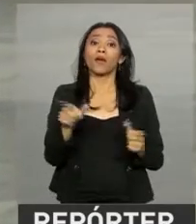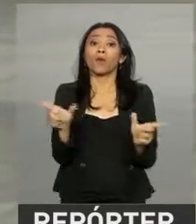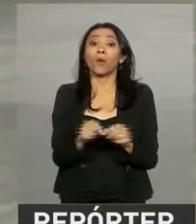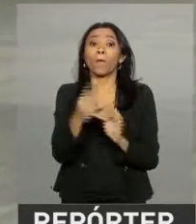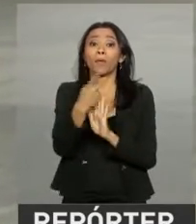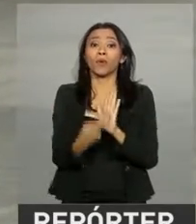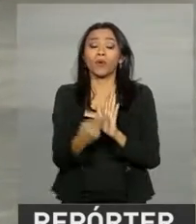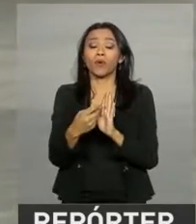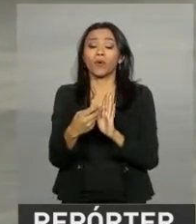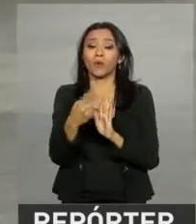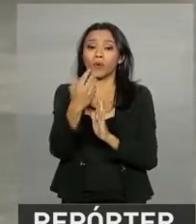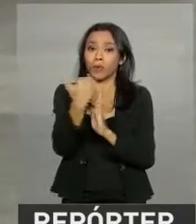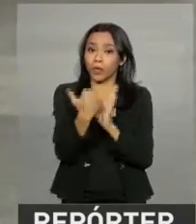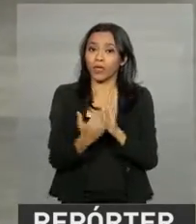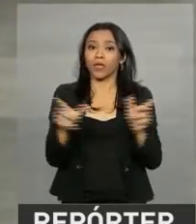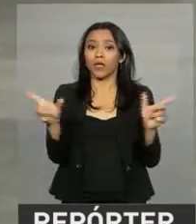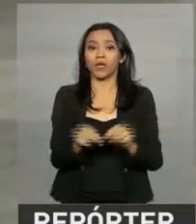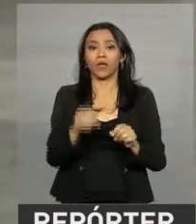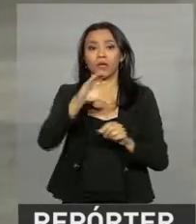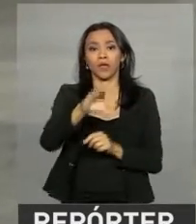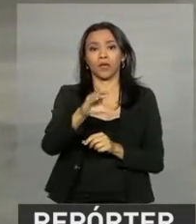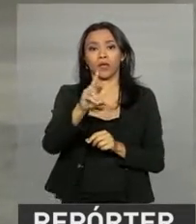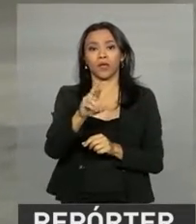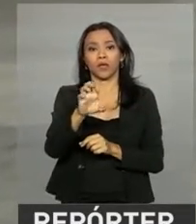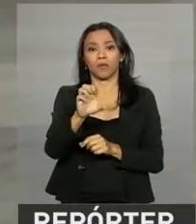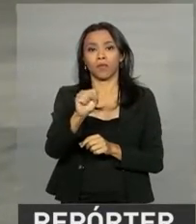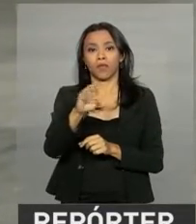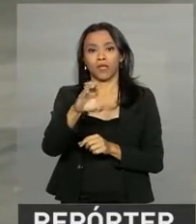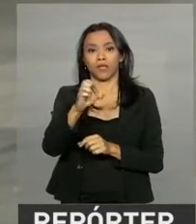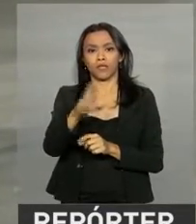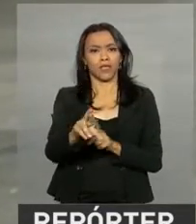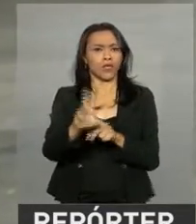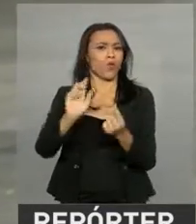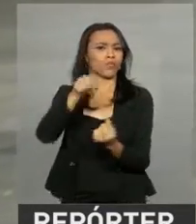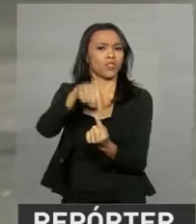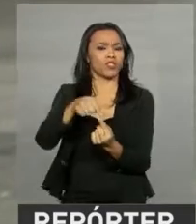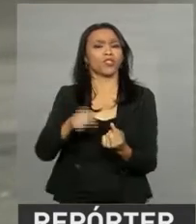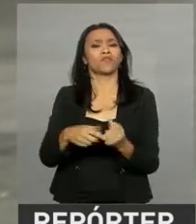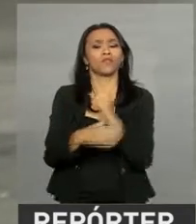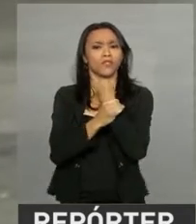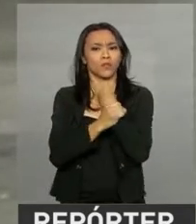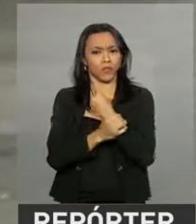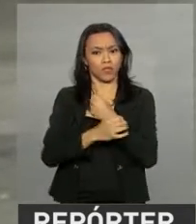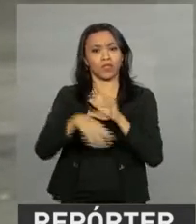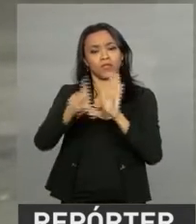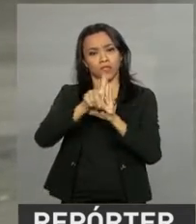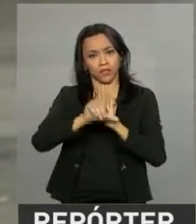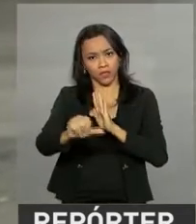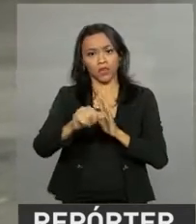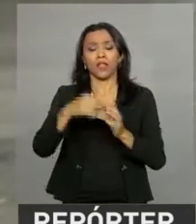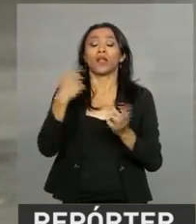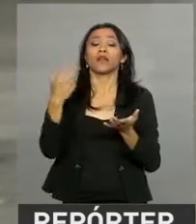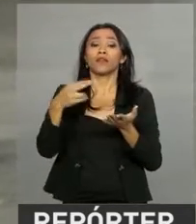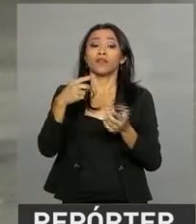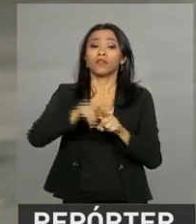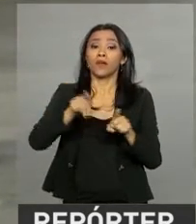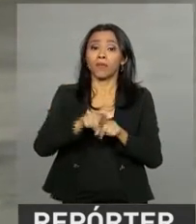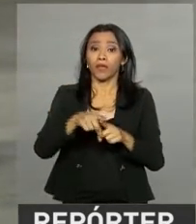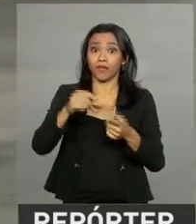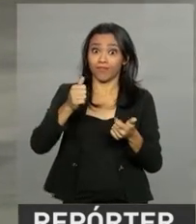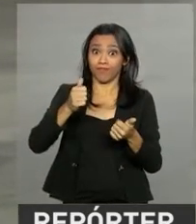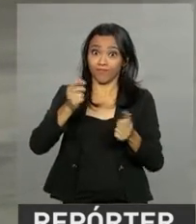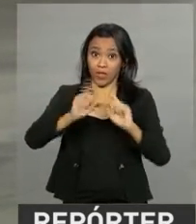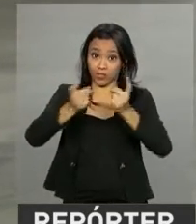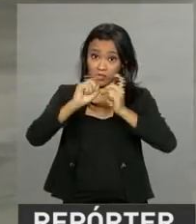como está sendo chamada a nova etapa do programa de concessões garante segurança jurídica e estabilidade nas regras além de modernizar a gestão pública